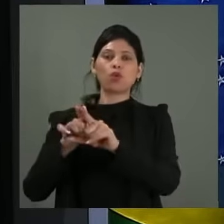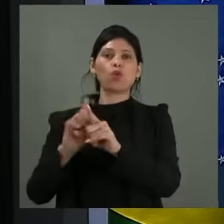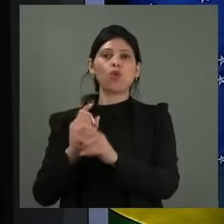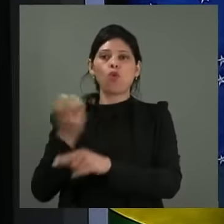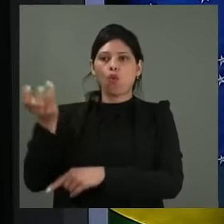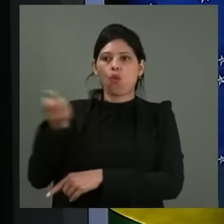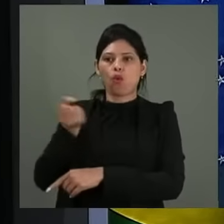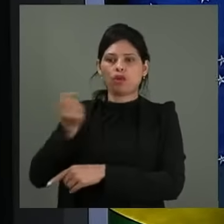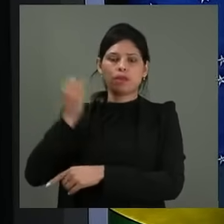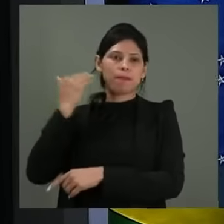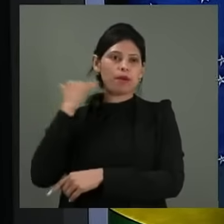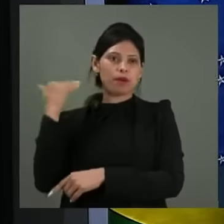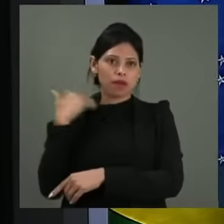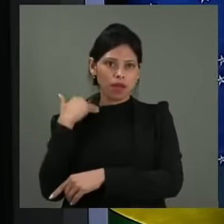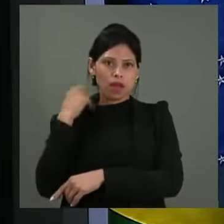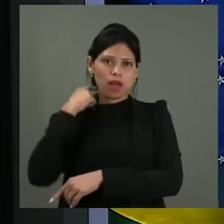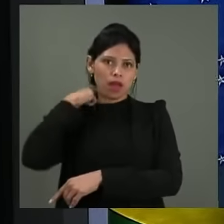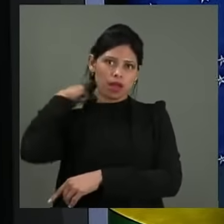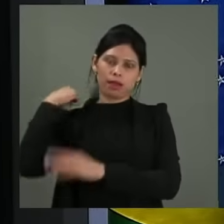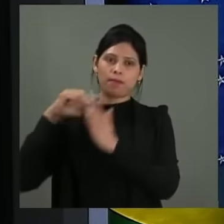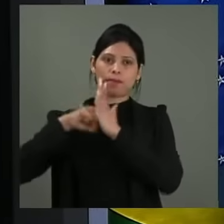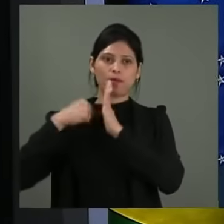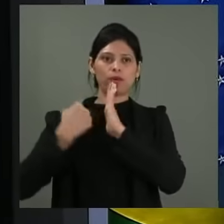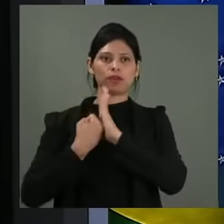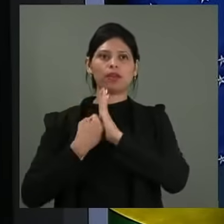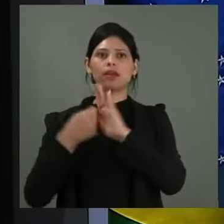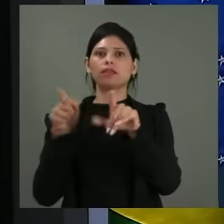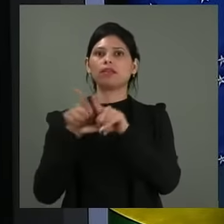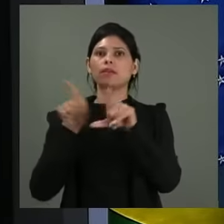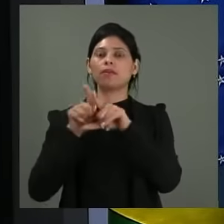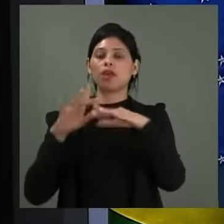com rede social bloqueada,